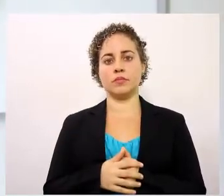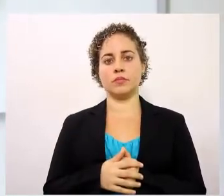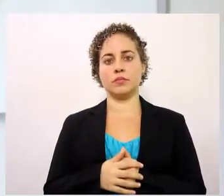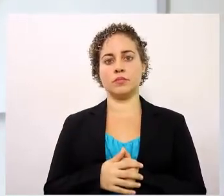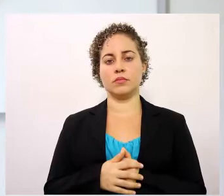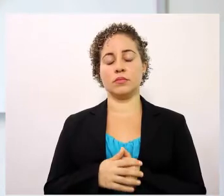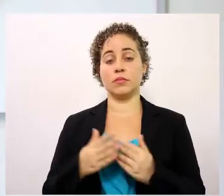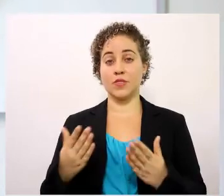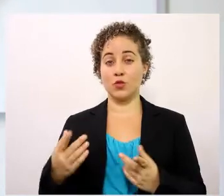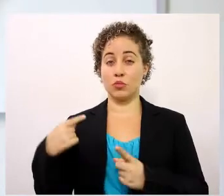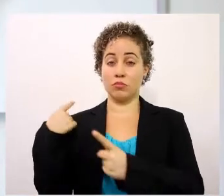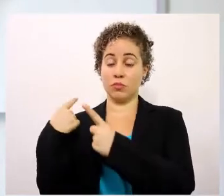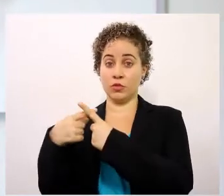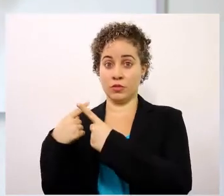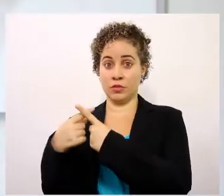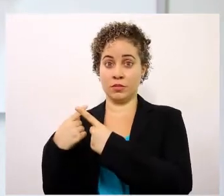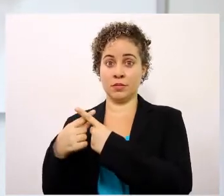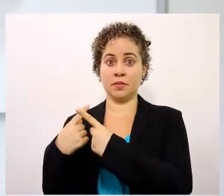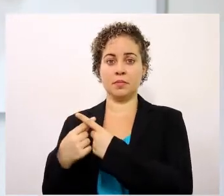isso que multiplica